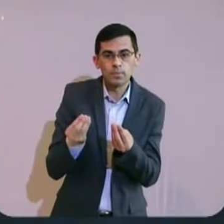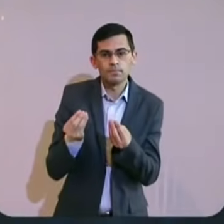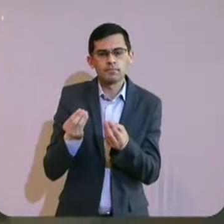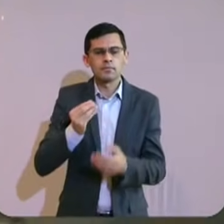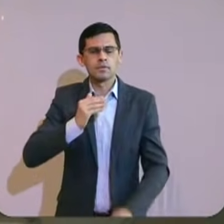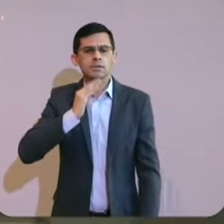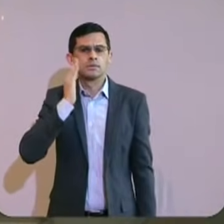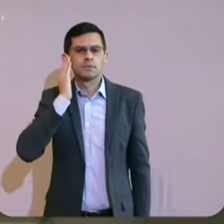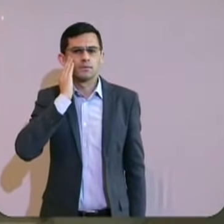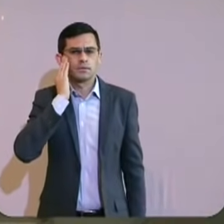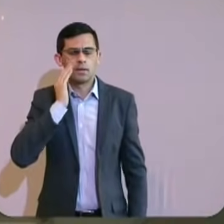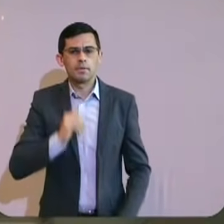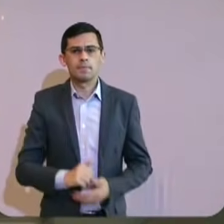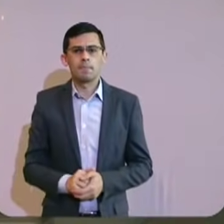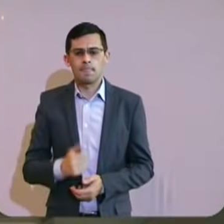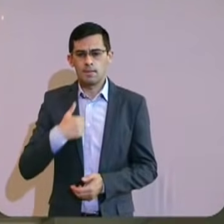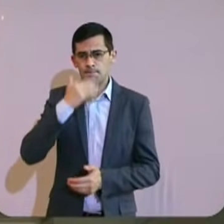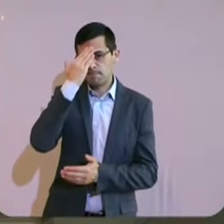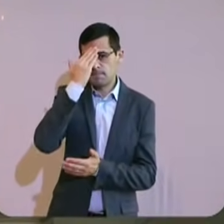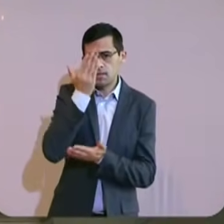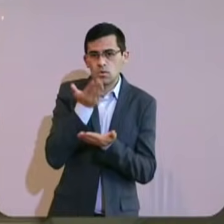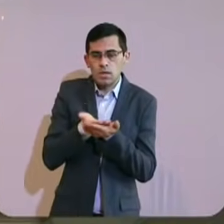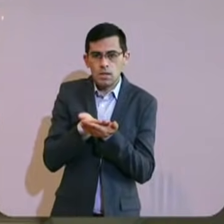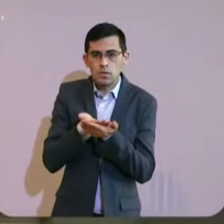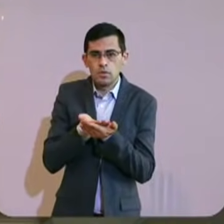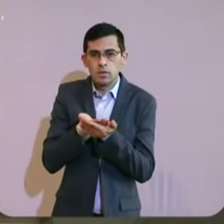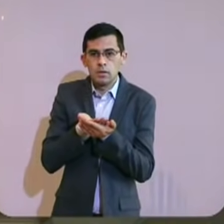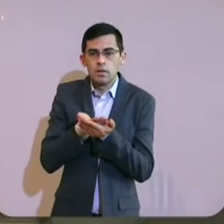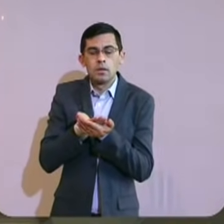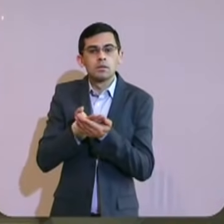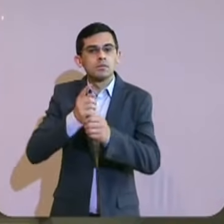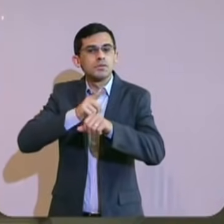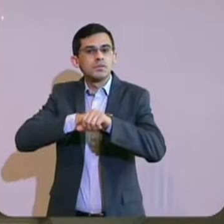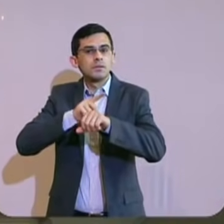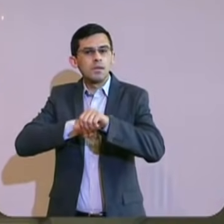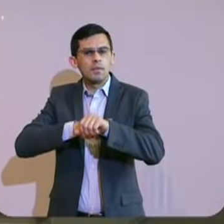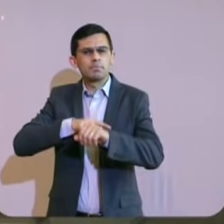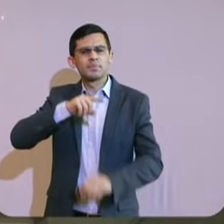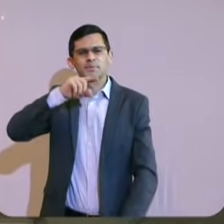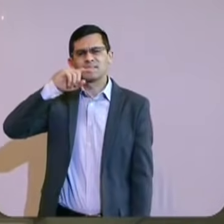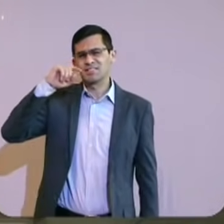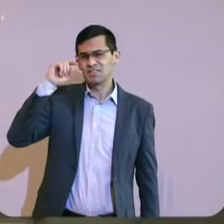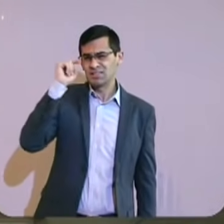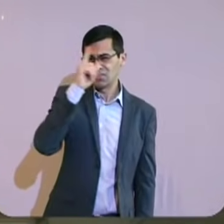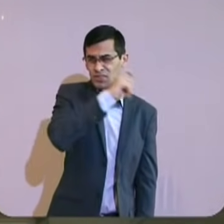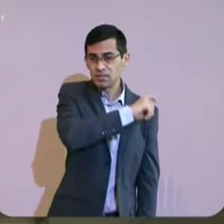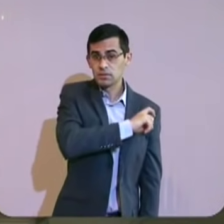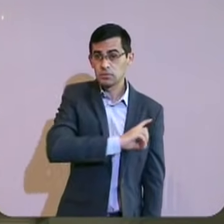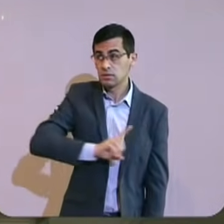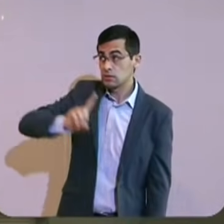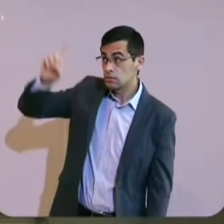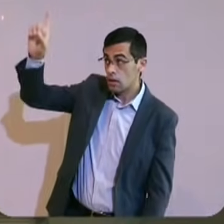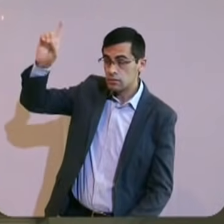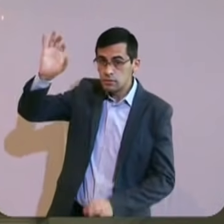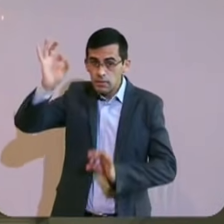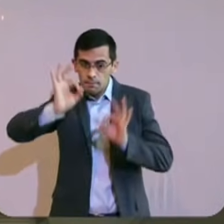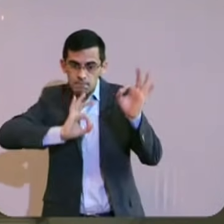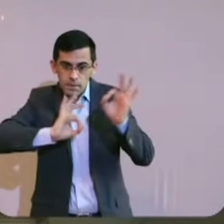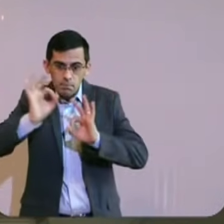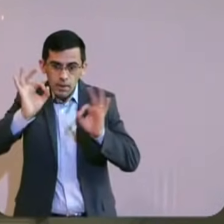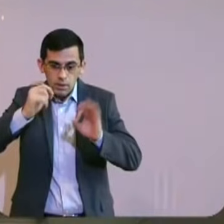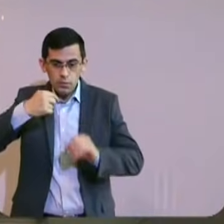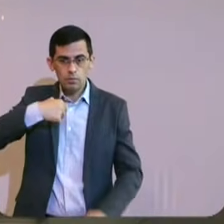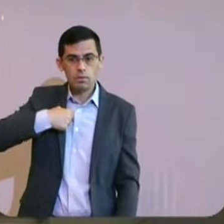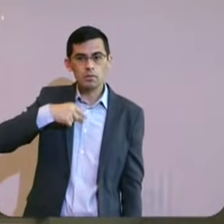Sabe, o que eu creio é que no meio dessa situação tão grande, Deus está preparando a gente,